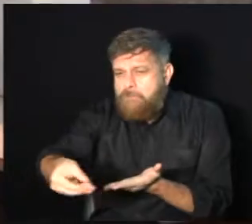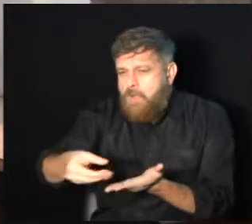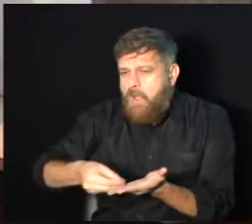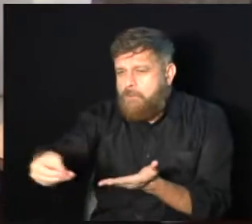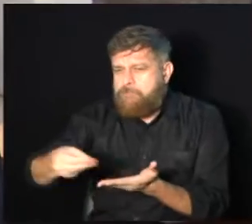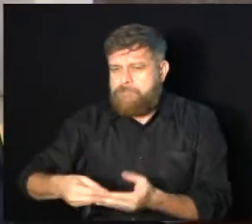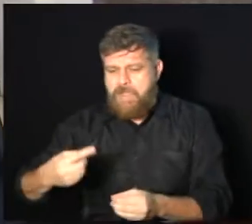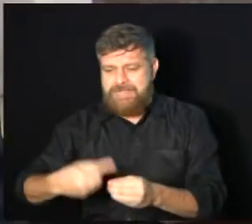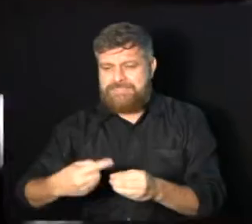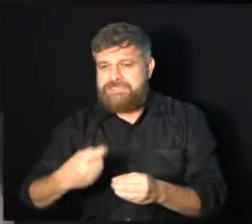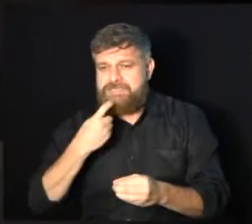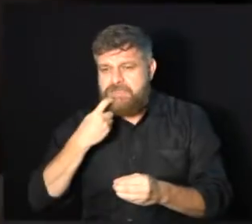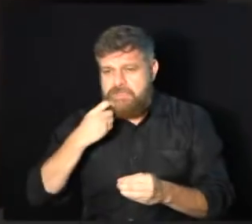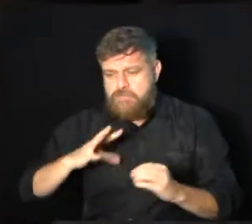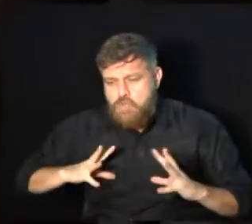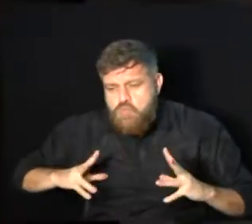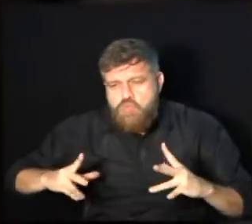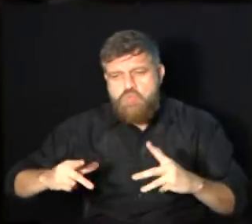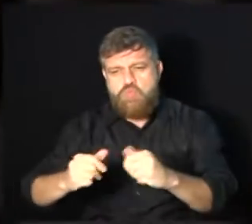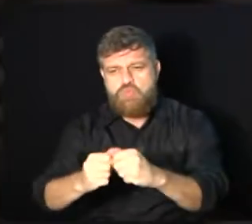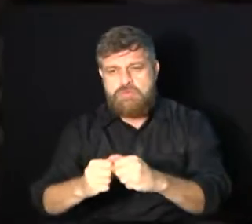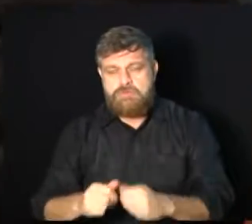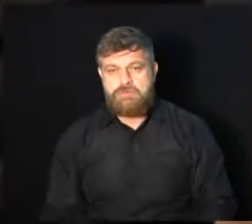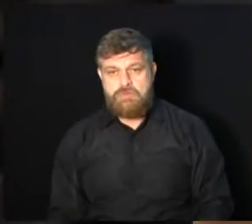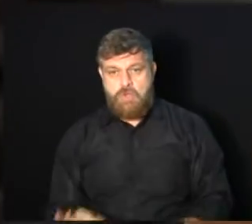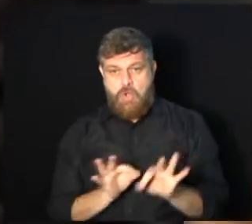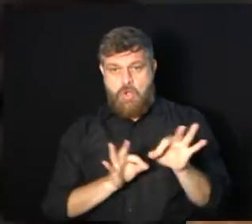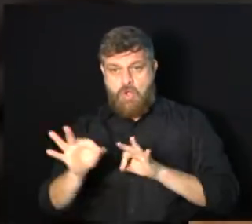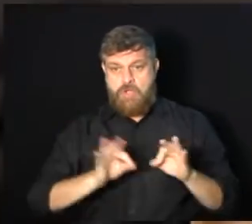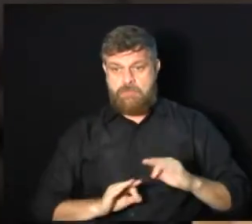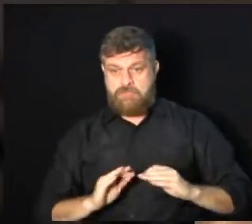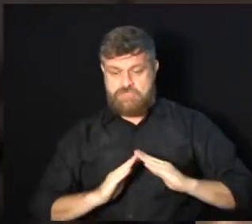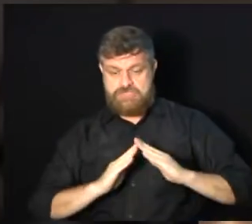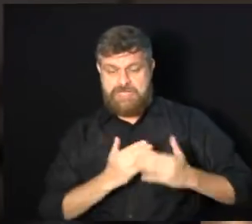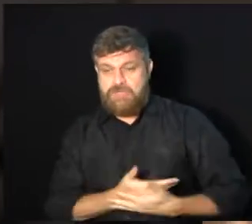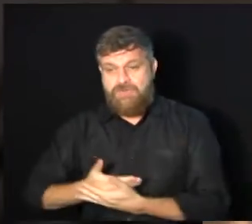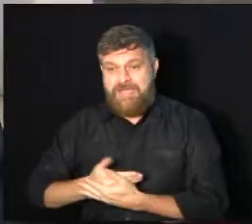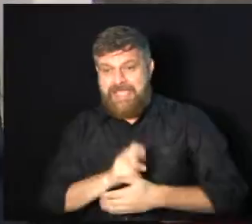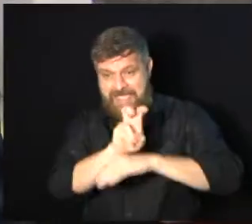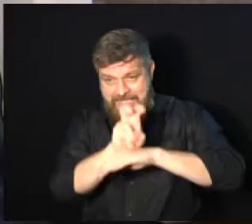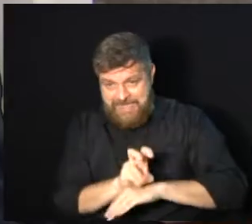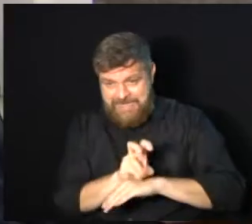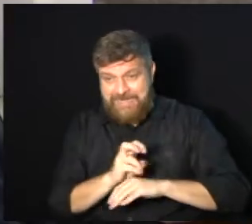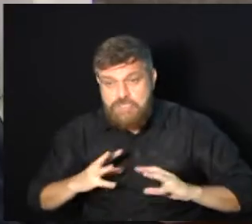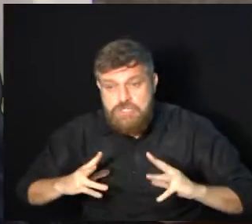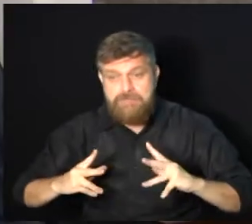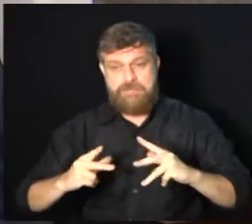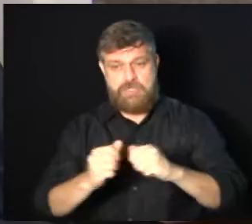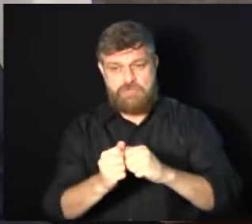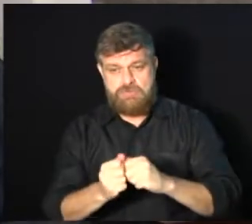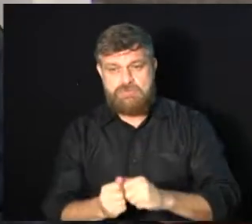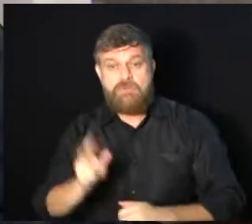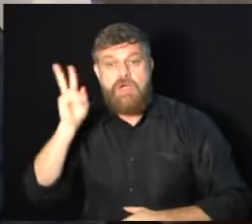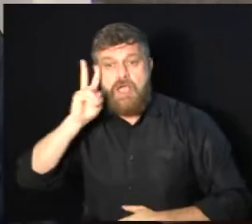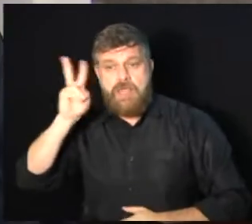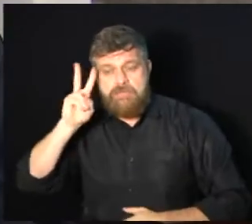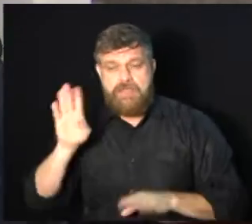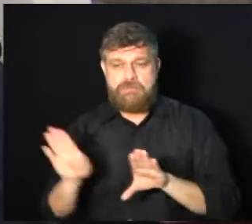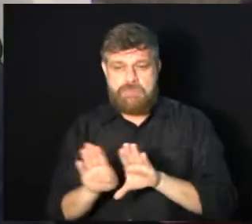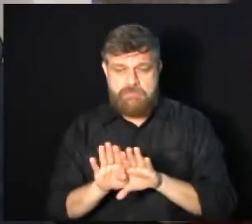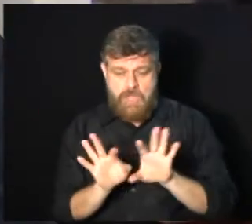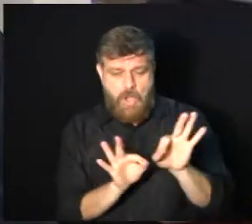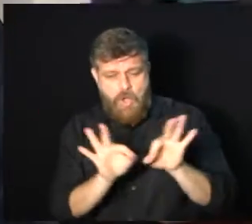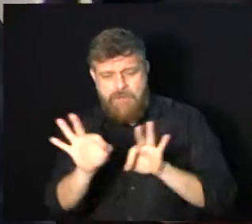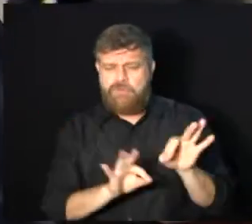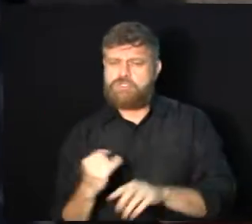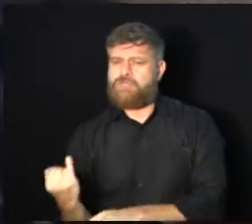cantos de Campinas. O projeto Creche para Todos foi destacado pelo parlamentar. Quero também ressaltar um projeto